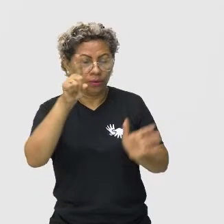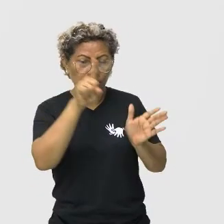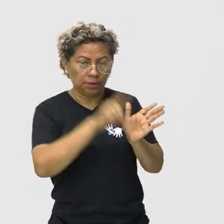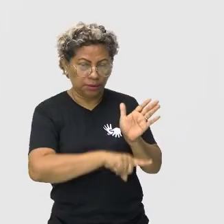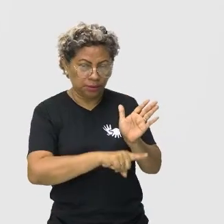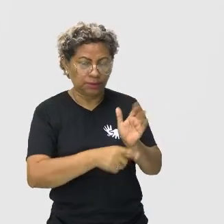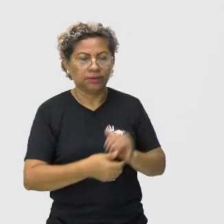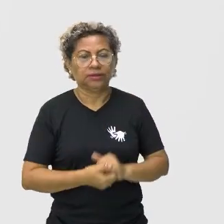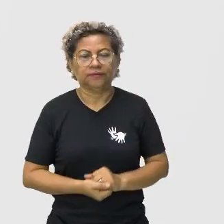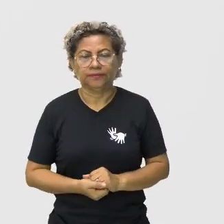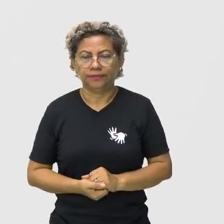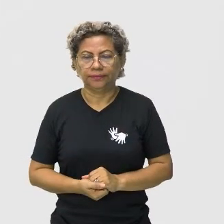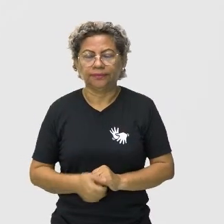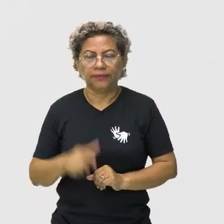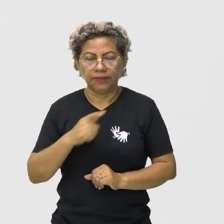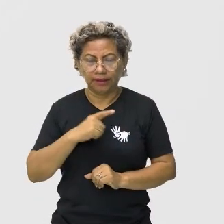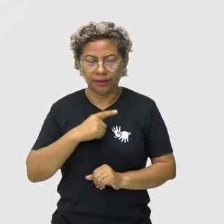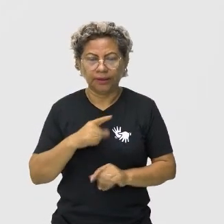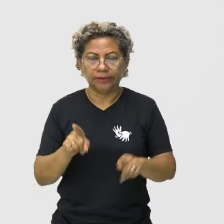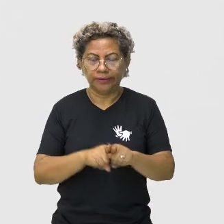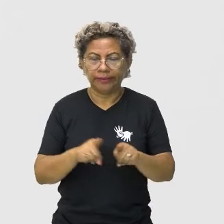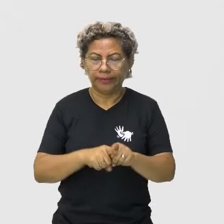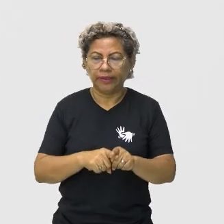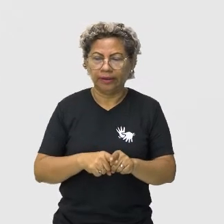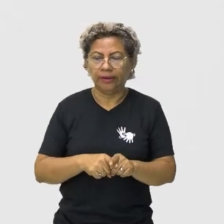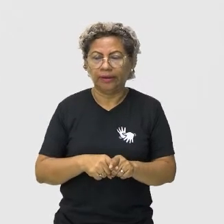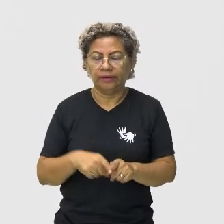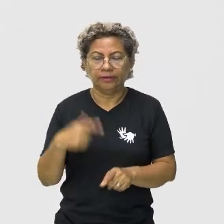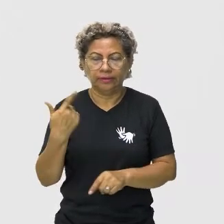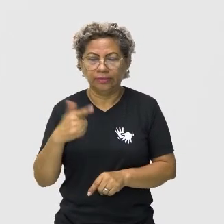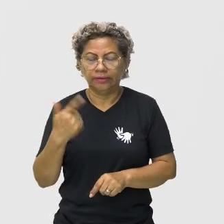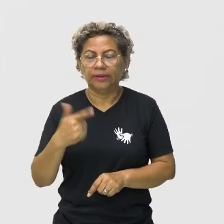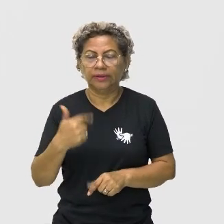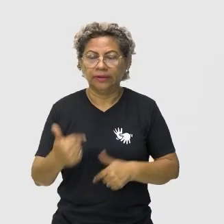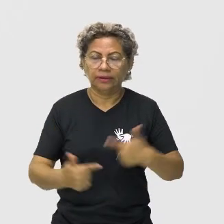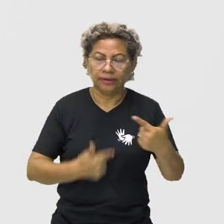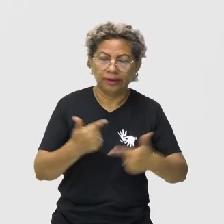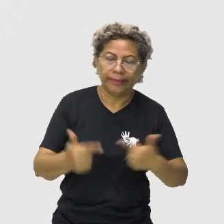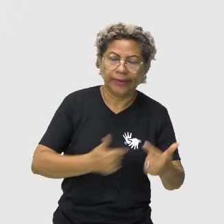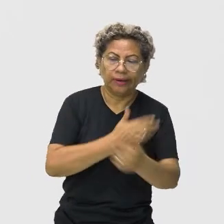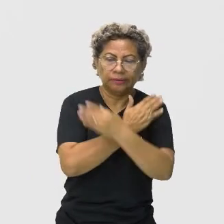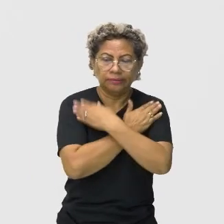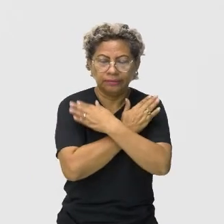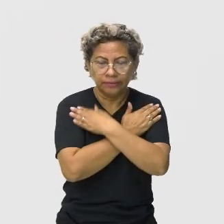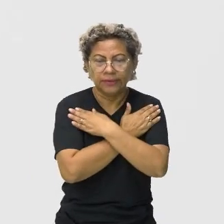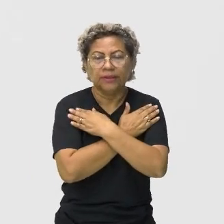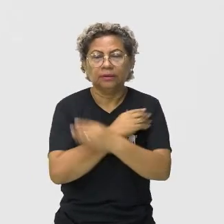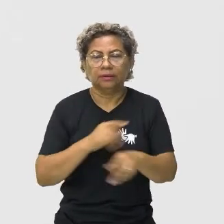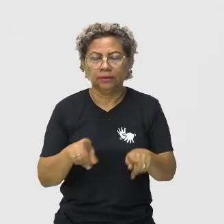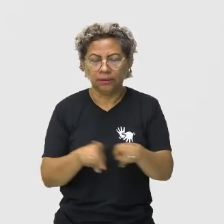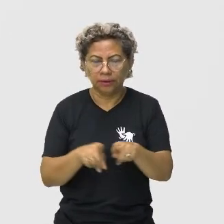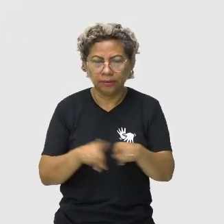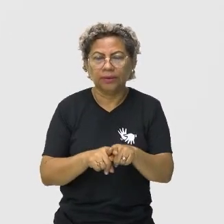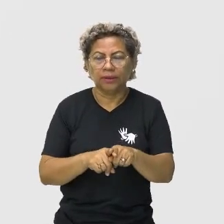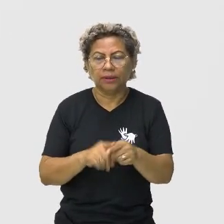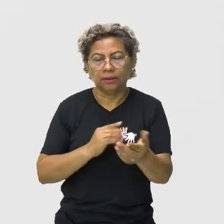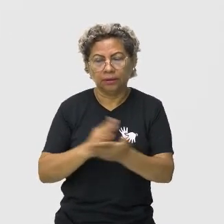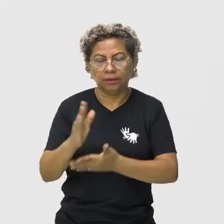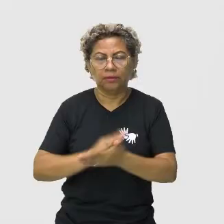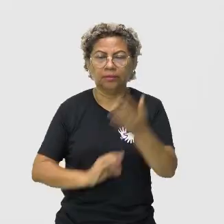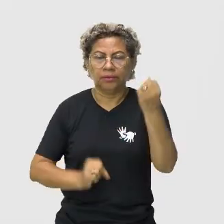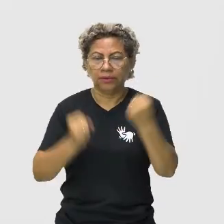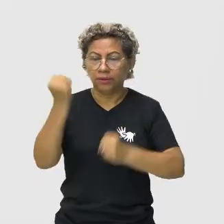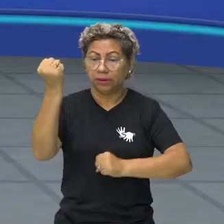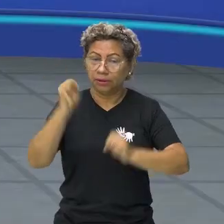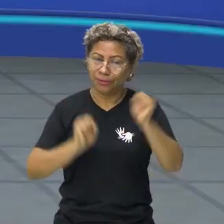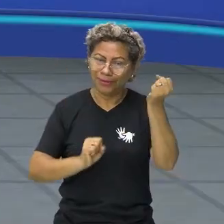aí provocar o desemprego e também a retração de certos setores industriais. Então,